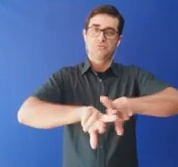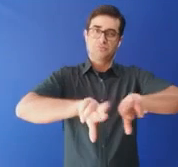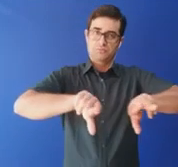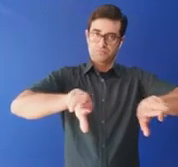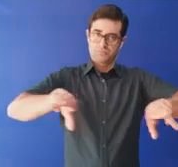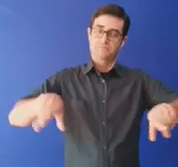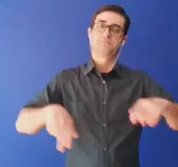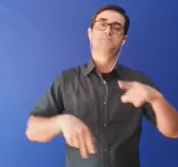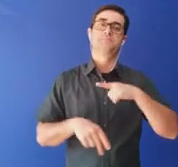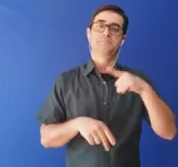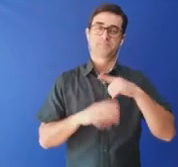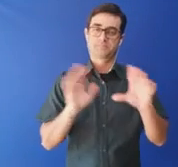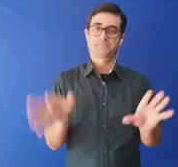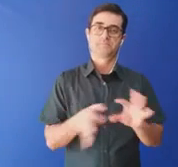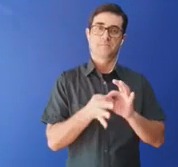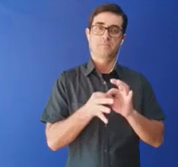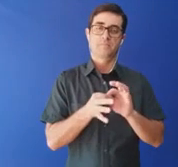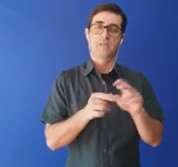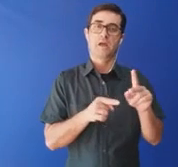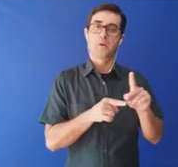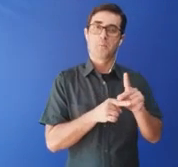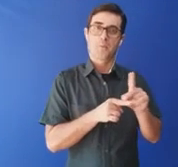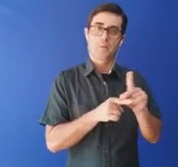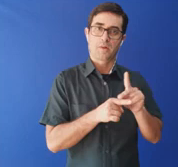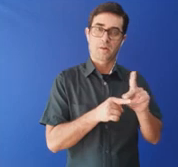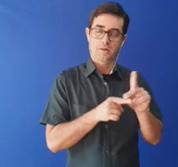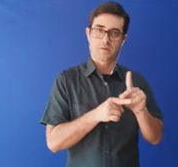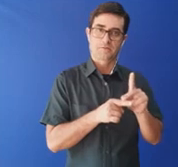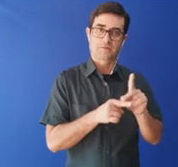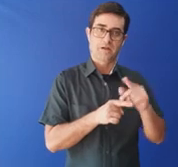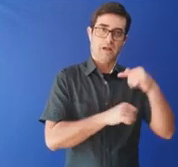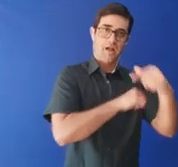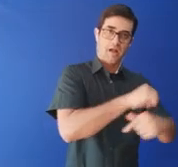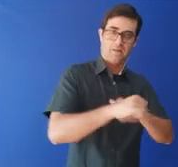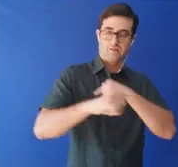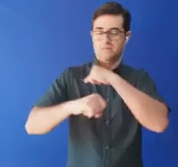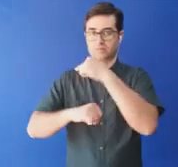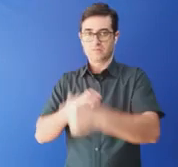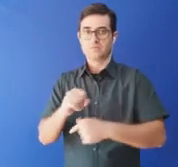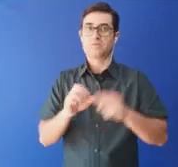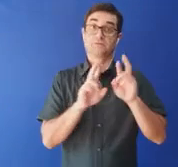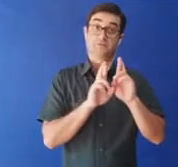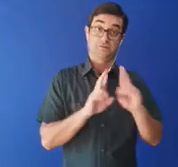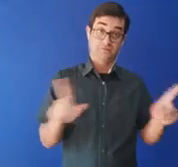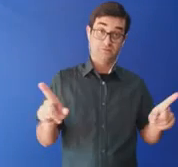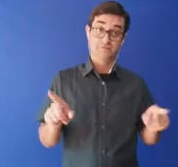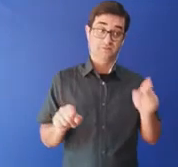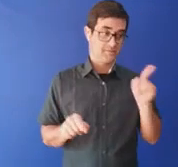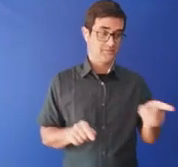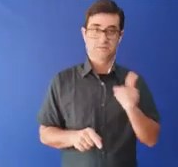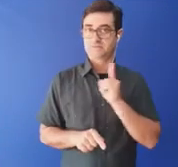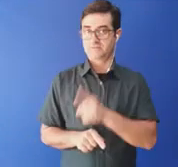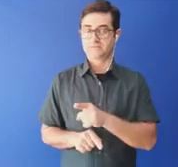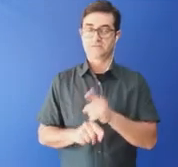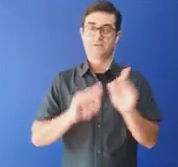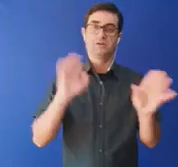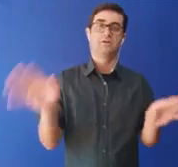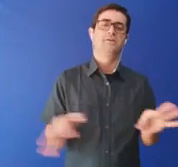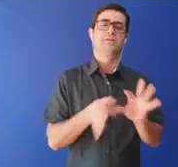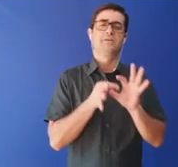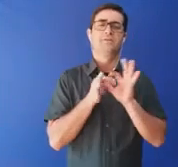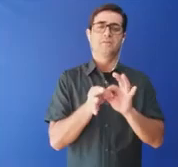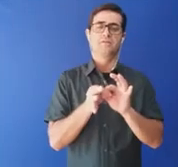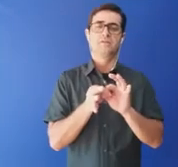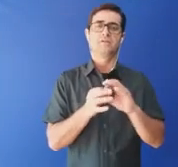átomos envolvidos. Por exemplo, a polaridade. Se eu tenho átomos diferentes, né? Eu vou ter uma